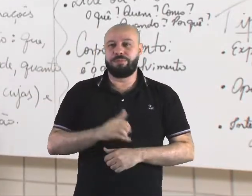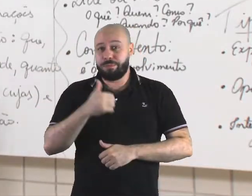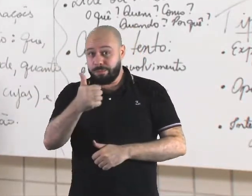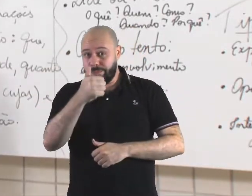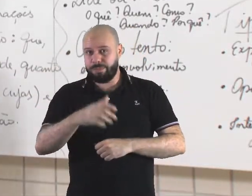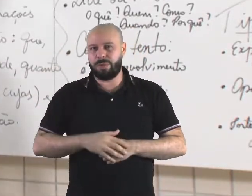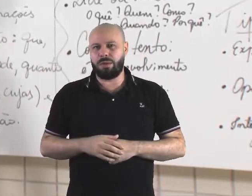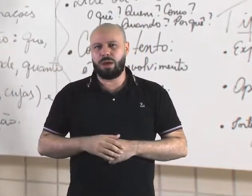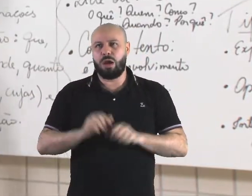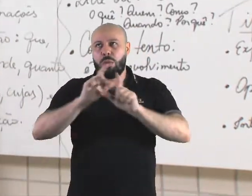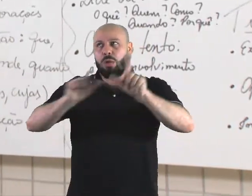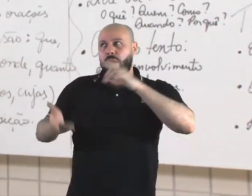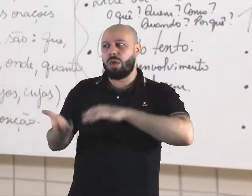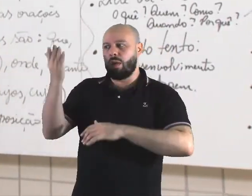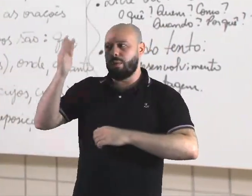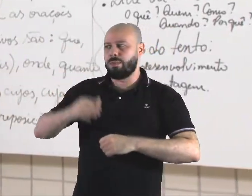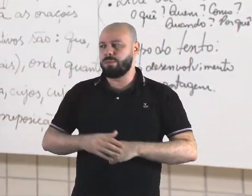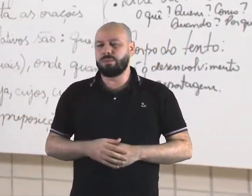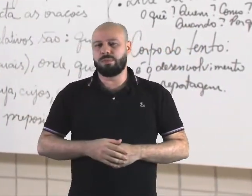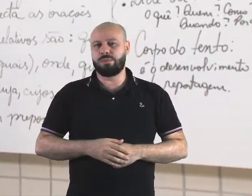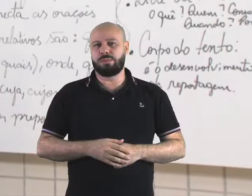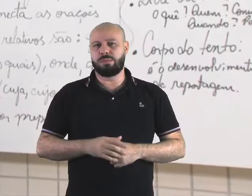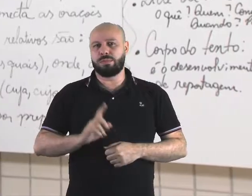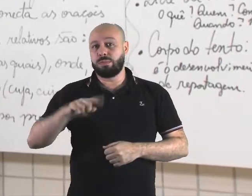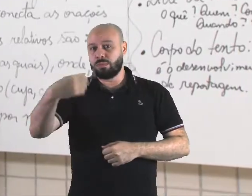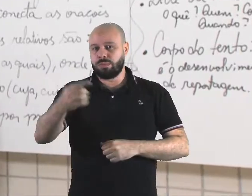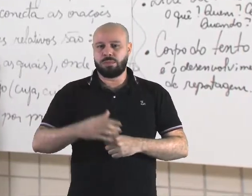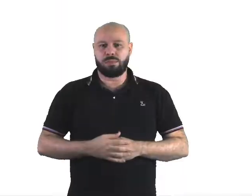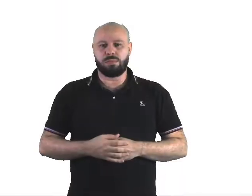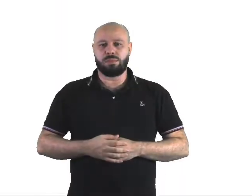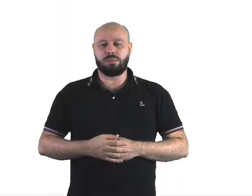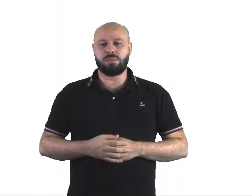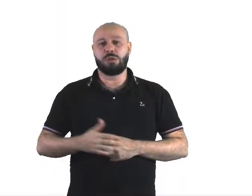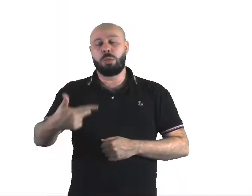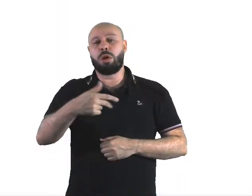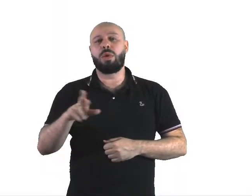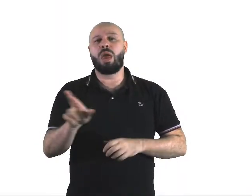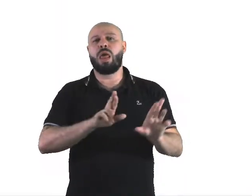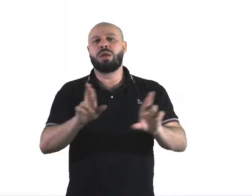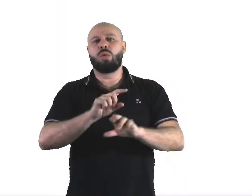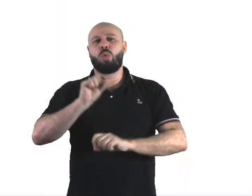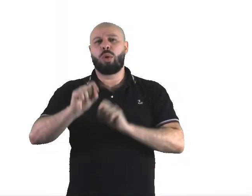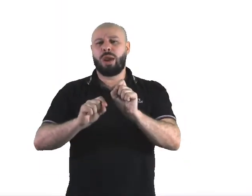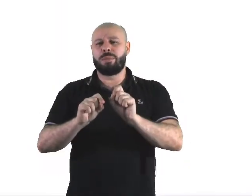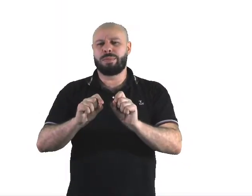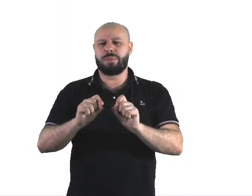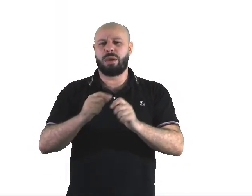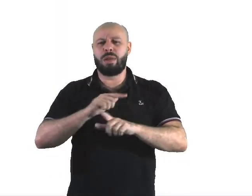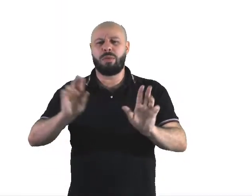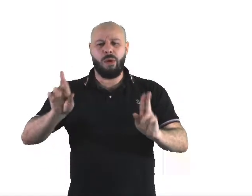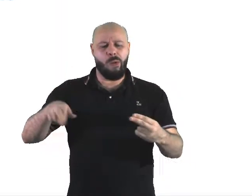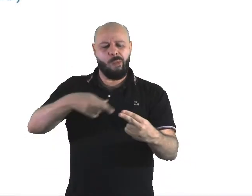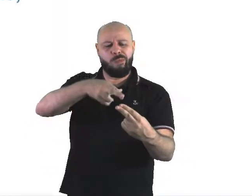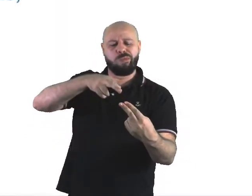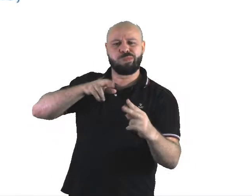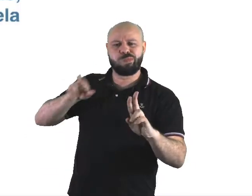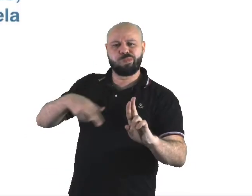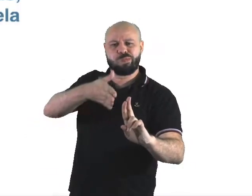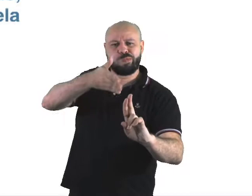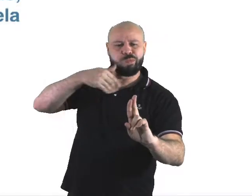aqui no quadro. Próximo. Pronome relativo é aquele que normalmente refere-se a um termo anterior